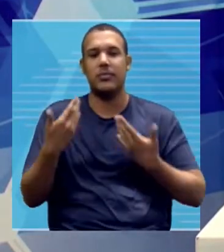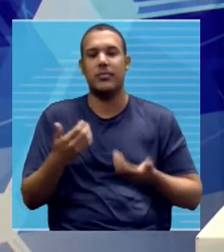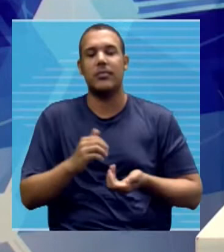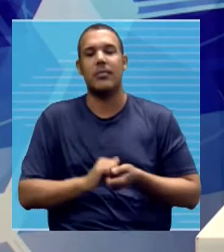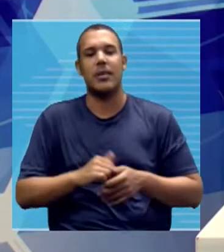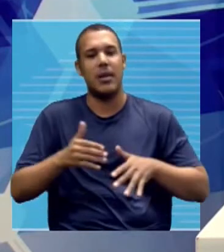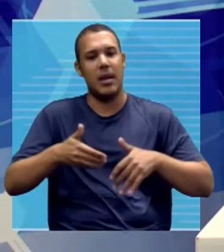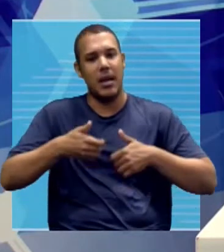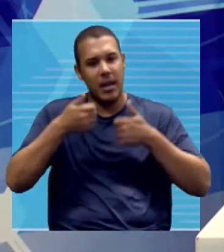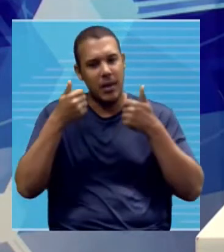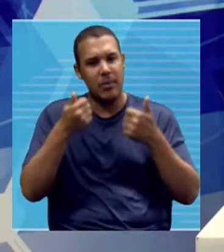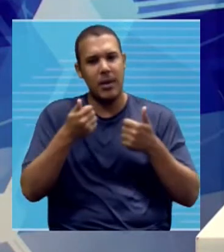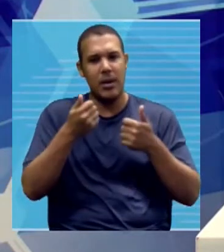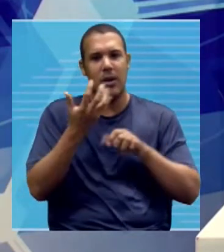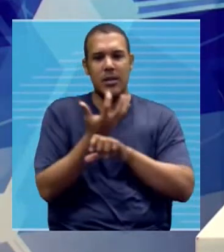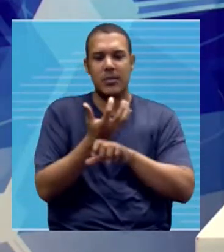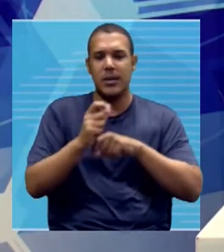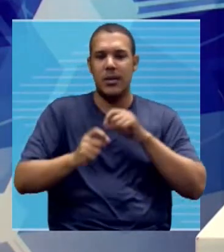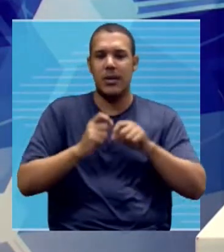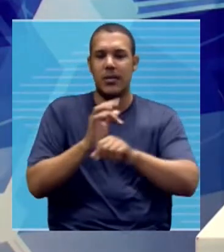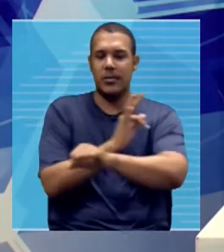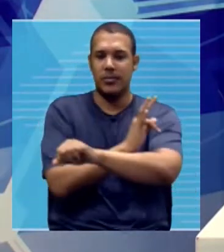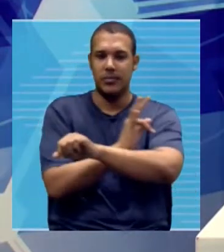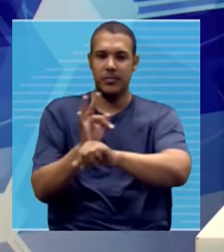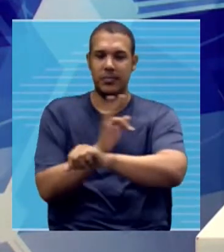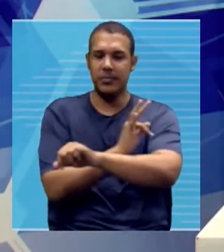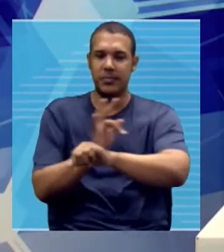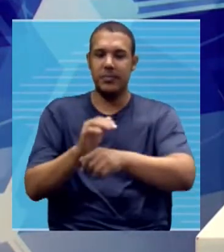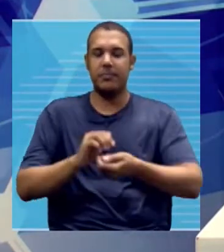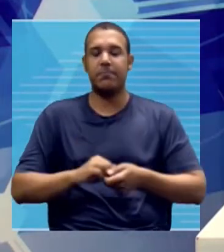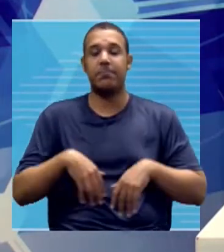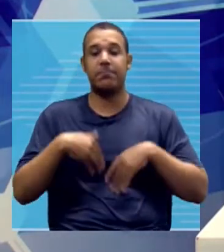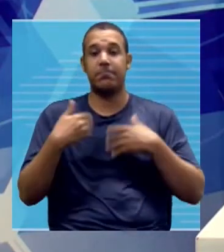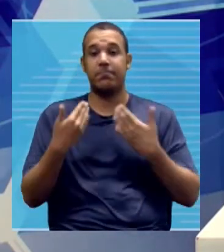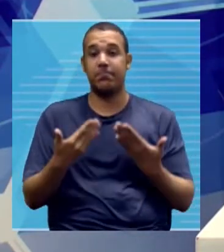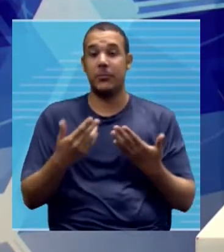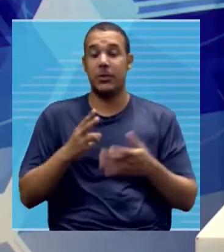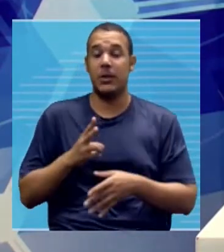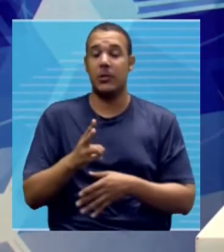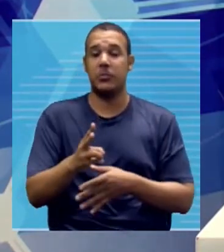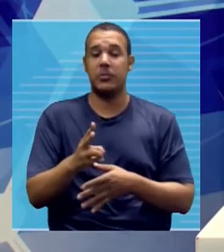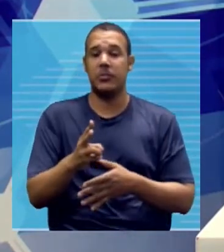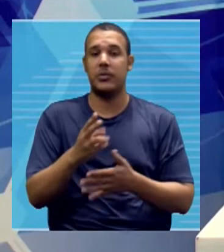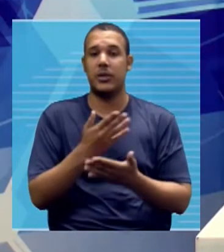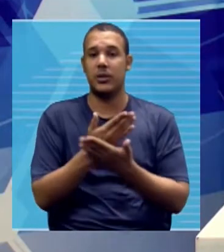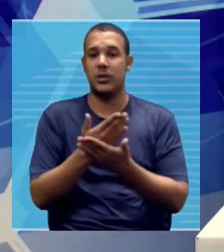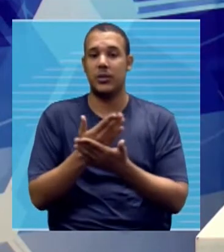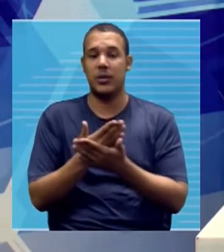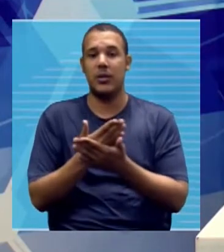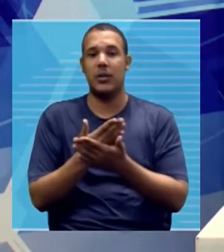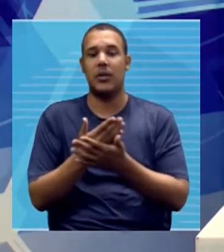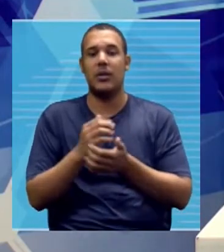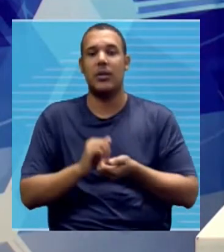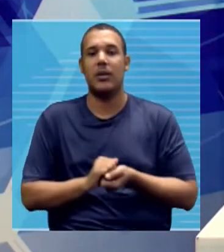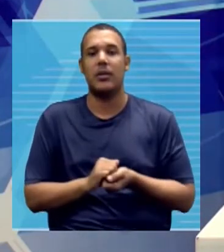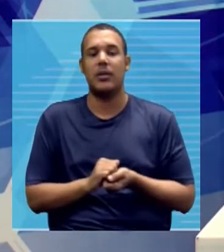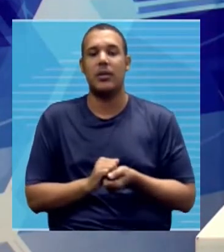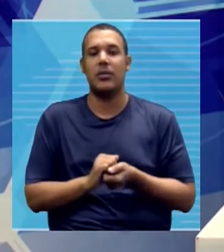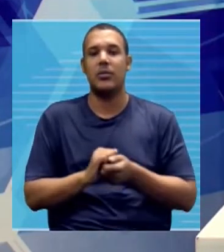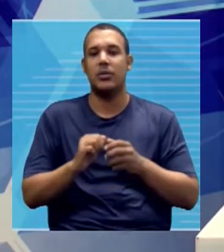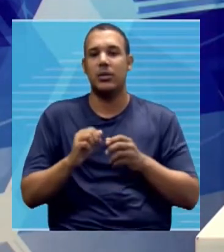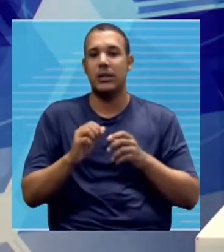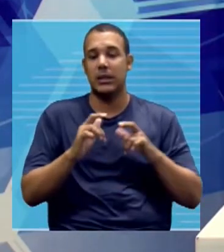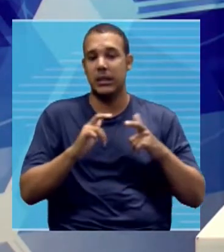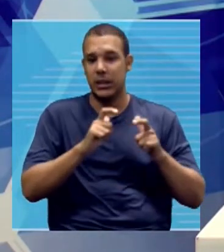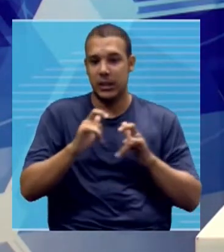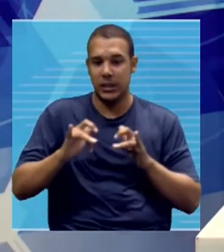que existe, que é claro que é física, tá bom? Hoje a gente vai dar uma continuação na parte que a gente estava vendo sobre